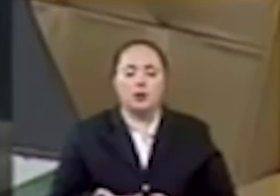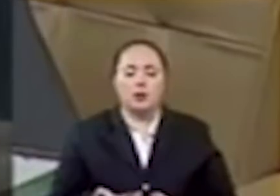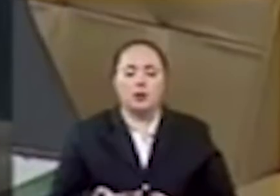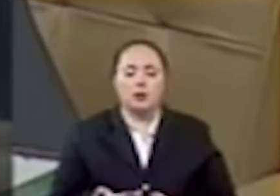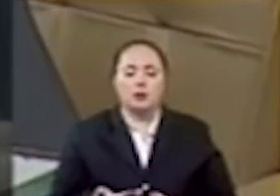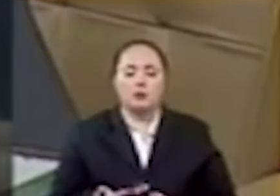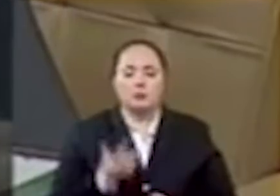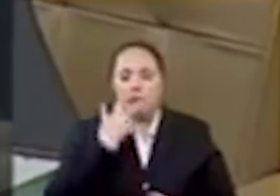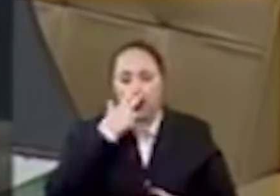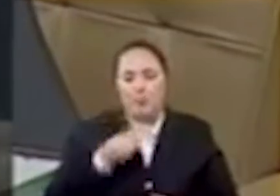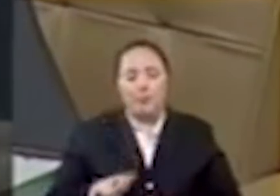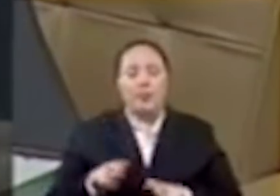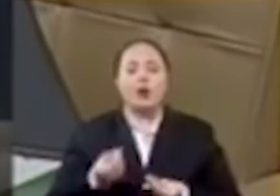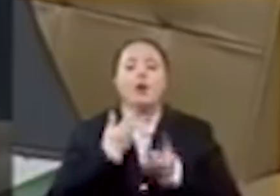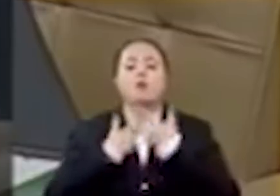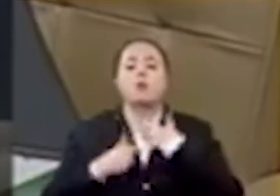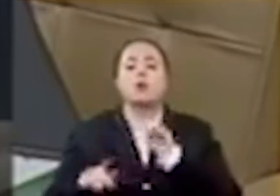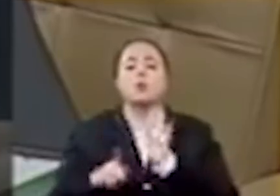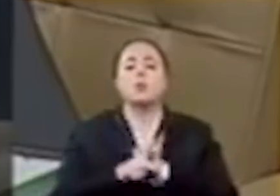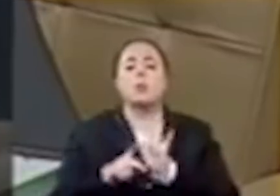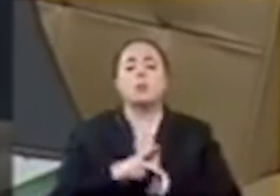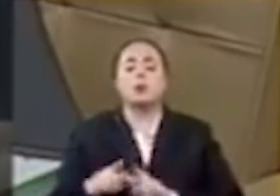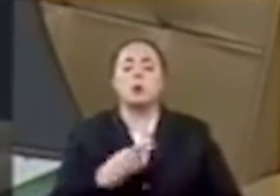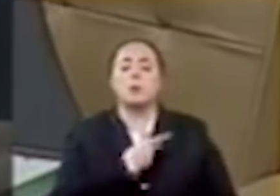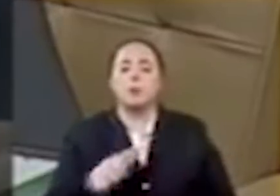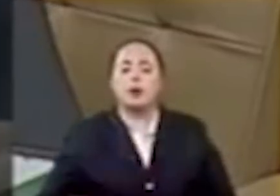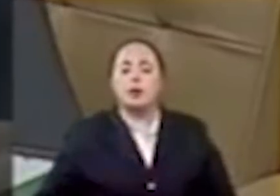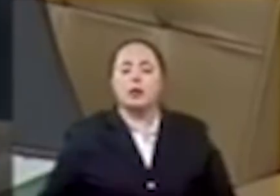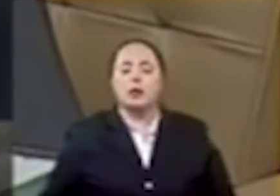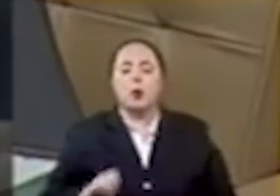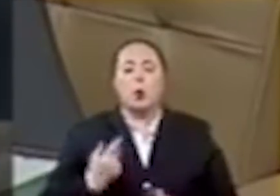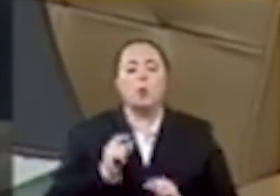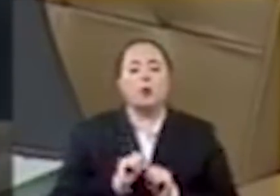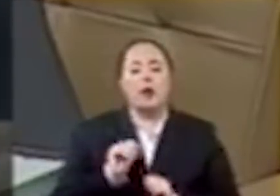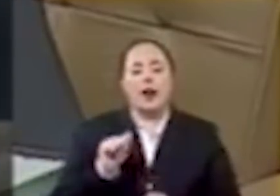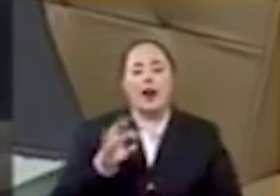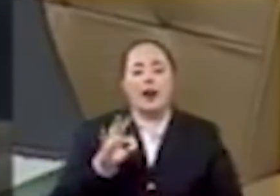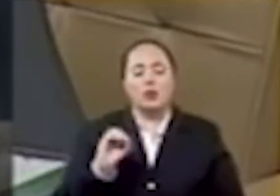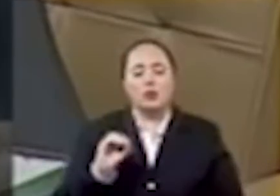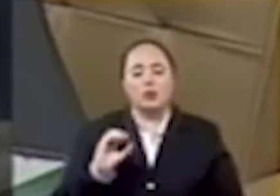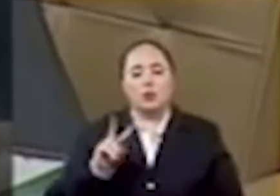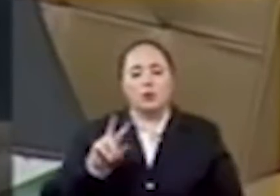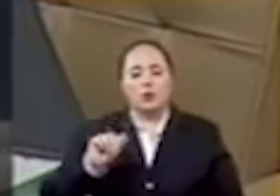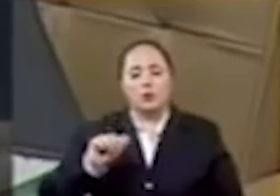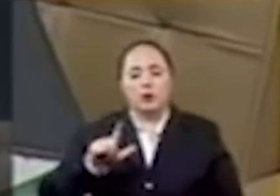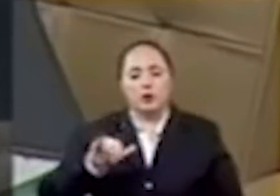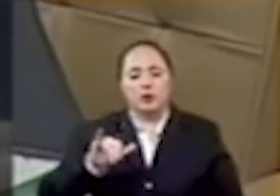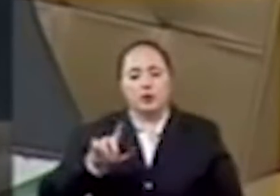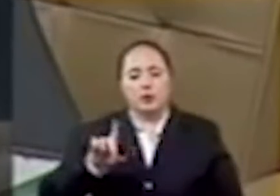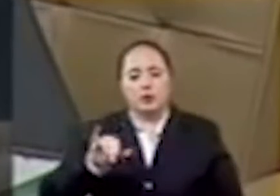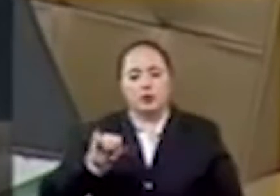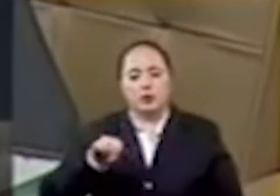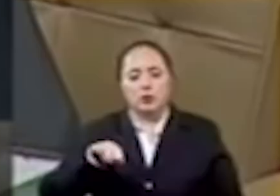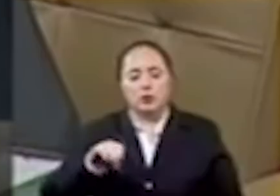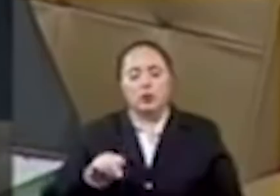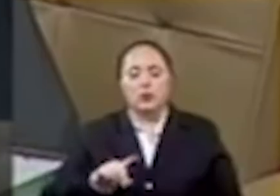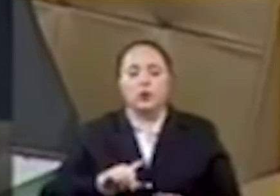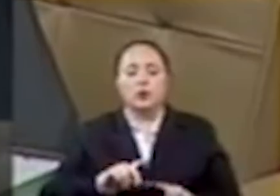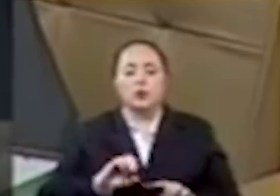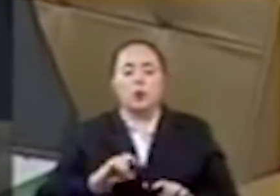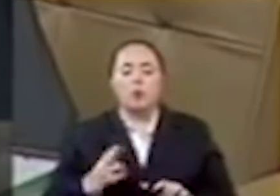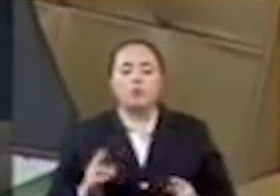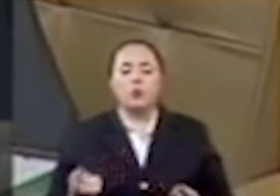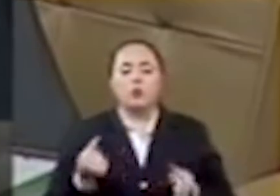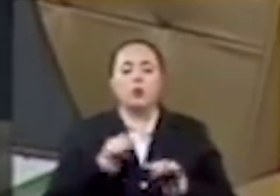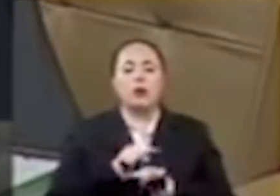para se entregar ao arbítrio, para se desnaturar em atos de validismo, para contrariar a justa